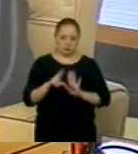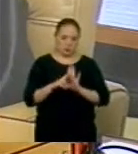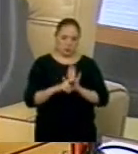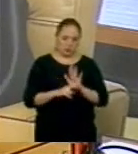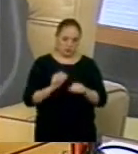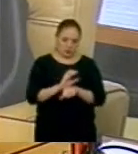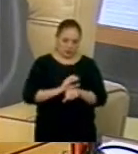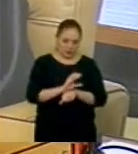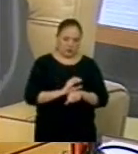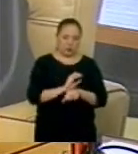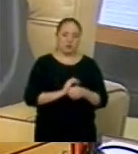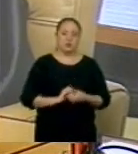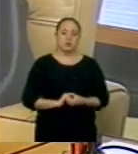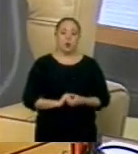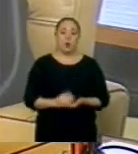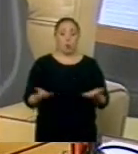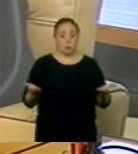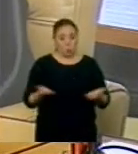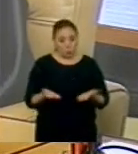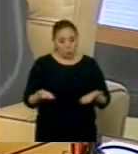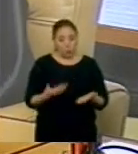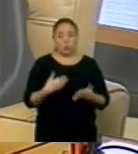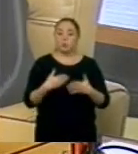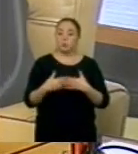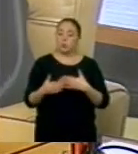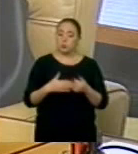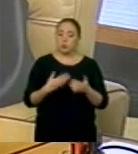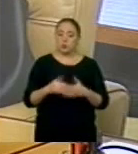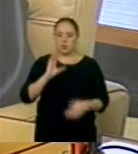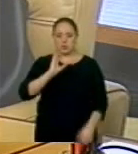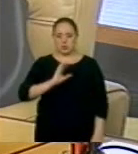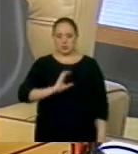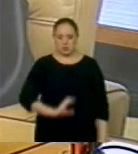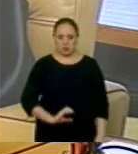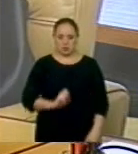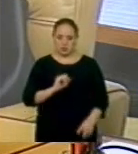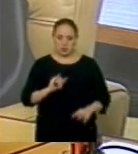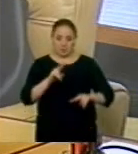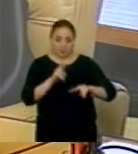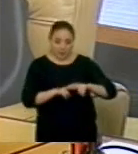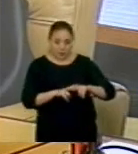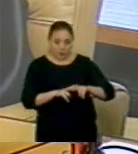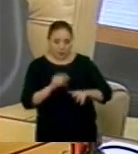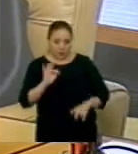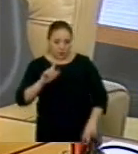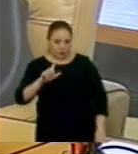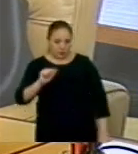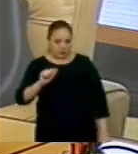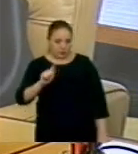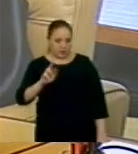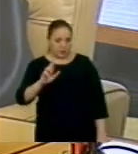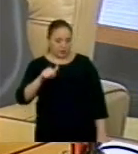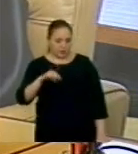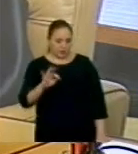constitucional. No atual regime, qualquer cidadão preso em flagrante, é o que dispõe o